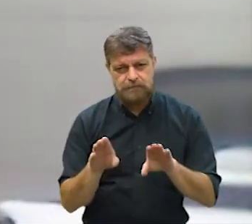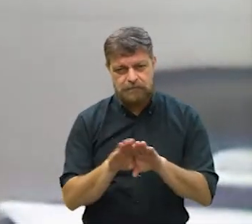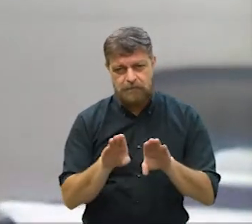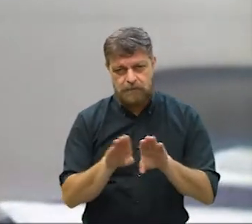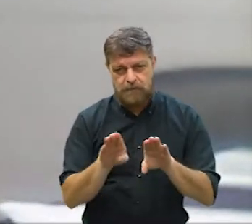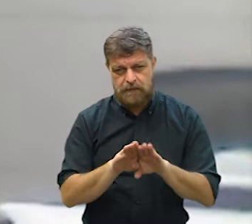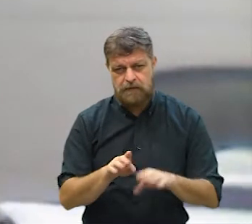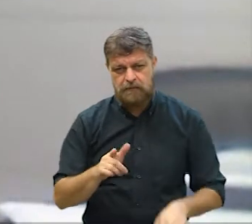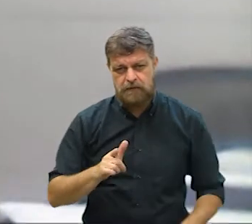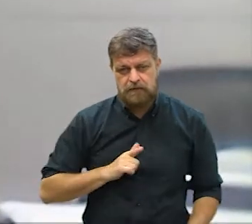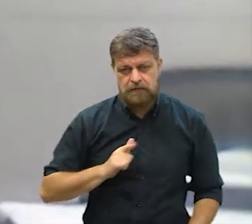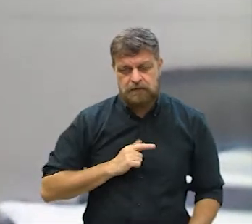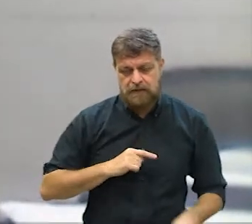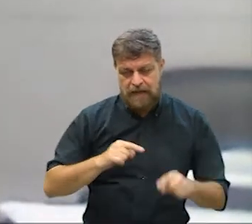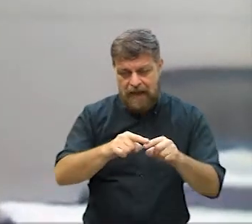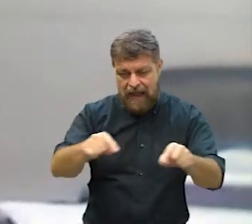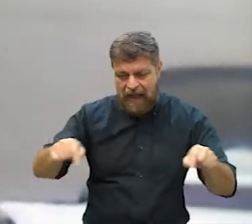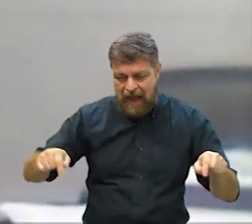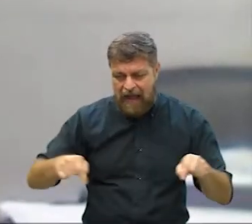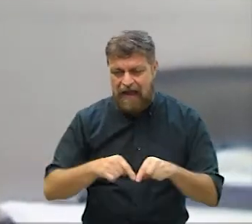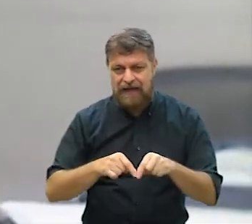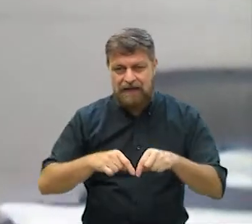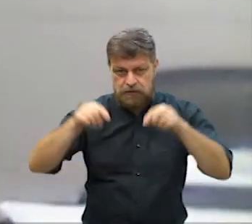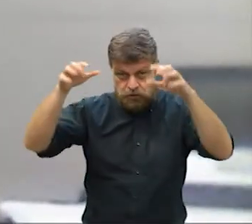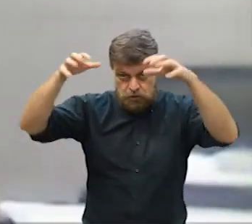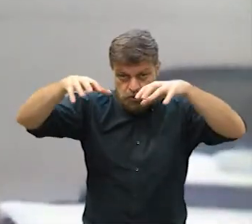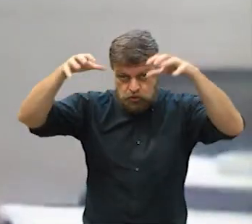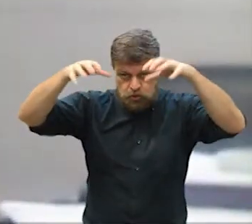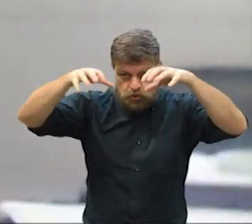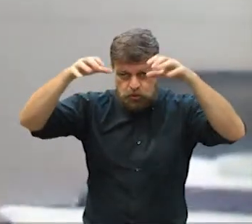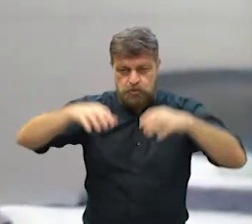também a galeria fluvial, enfim,